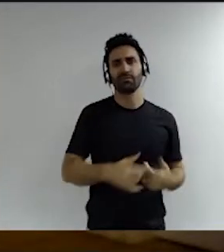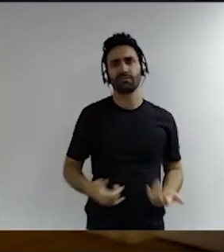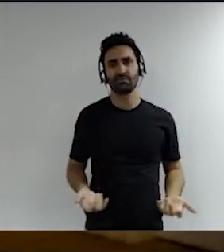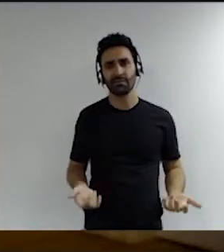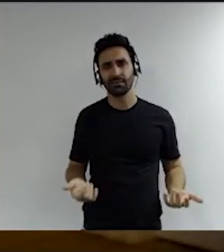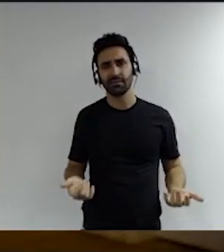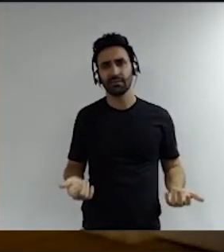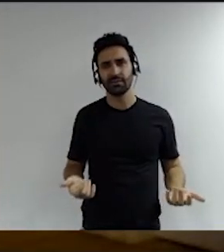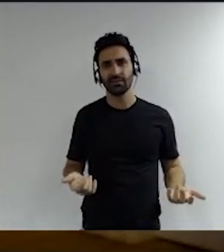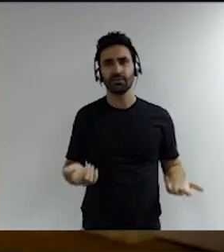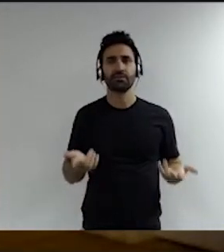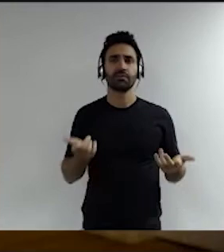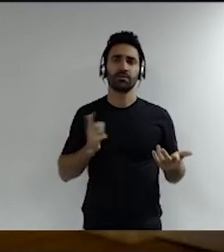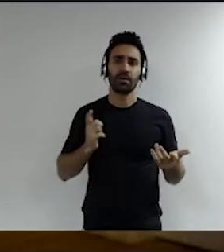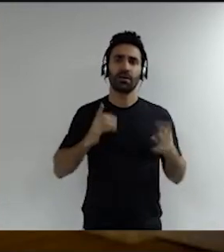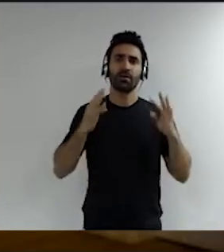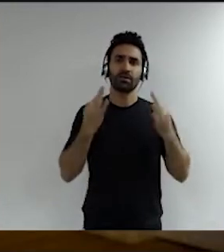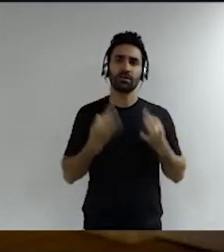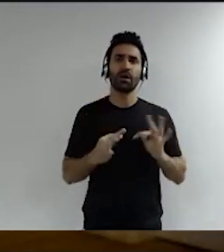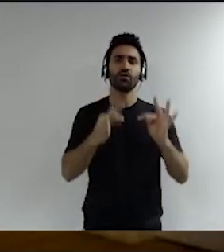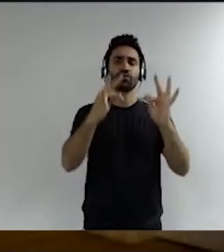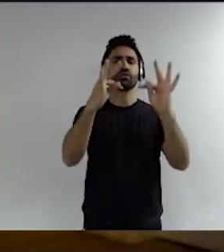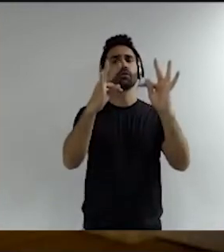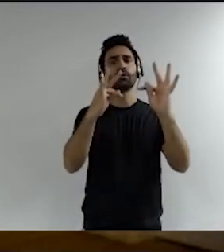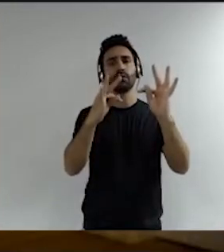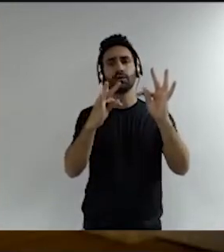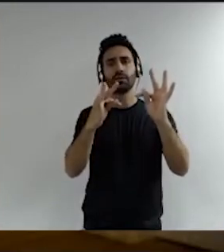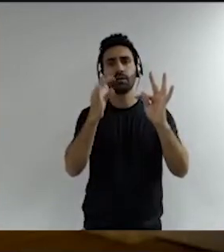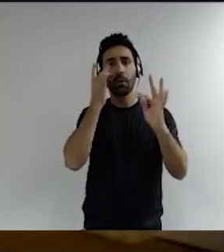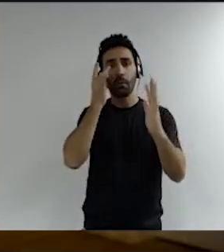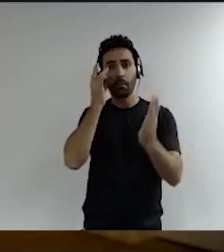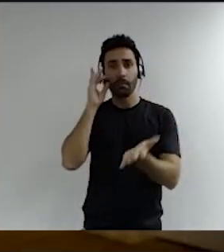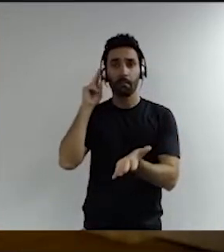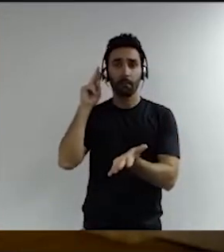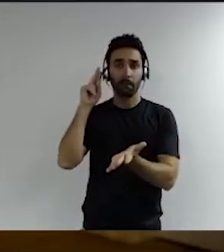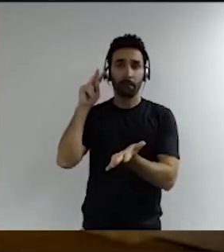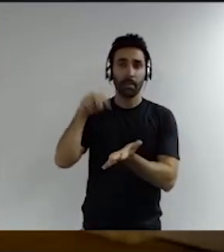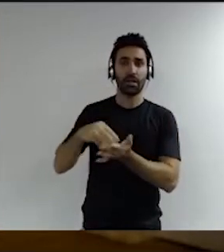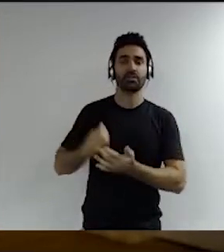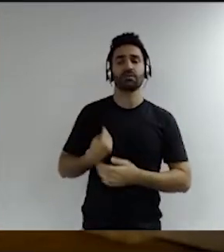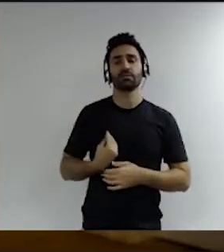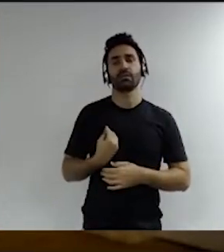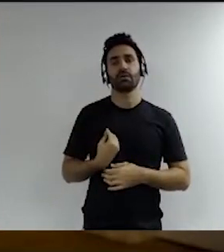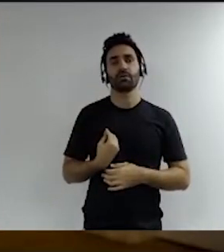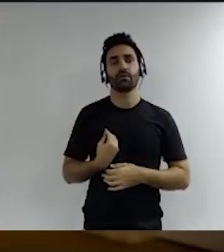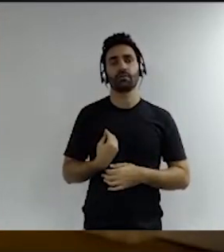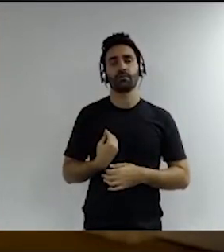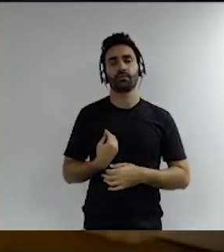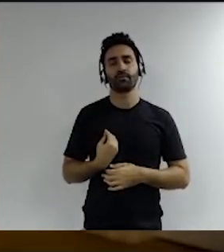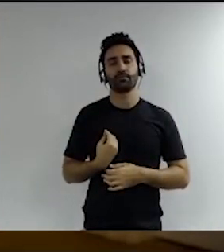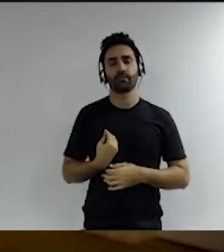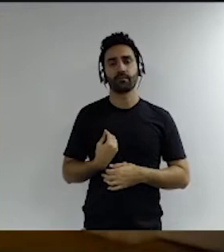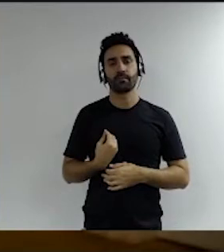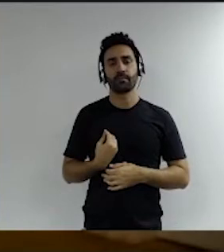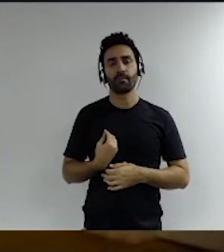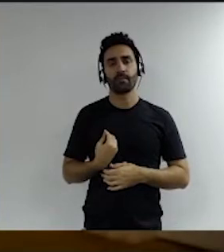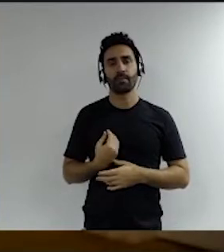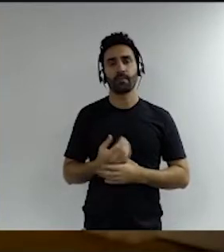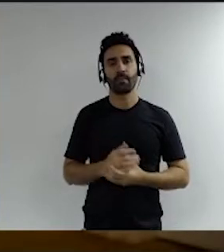Nós temos tecnologia, todos estão na sala presencialmente, não pode o telão ser baixado e ela